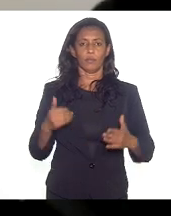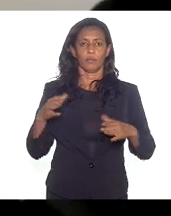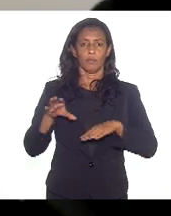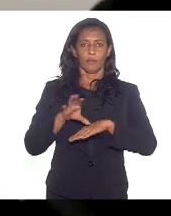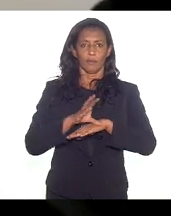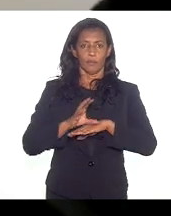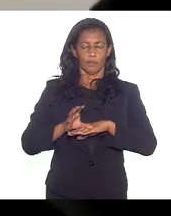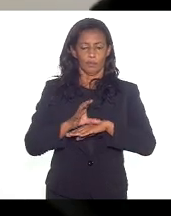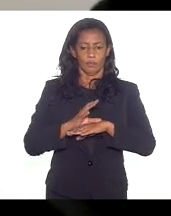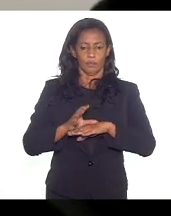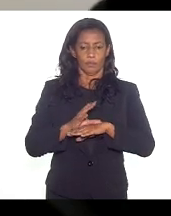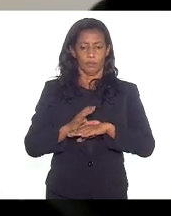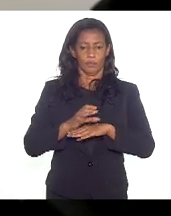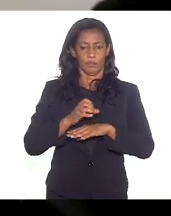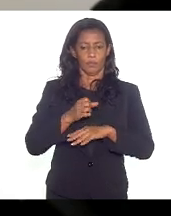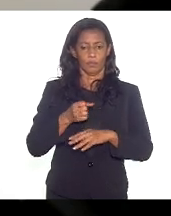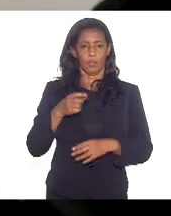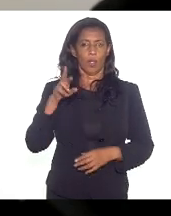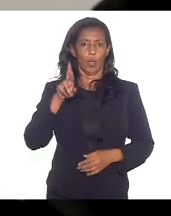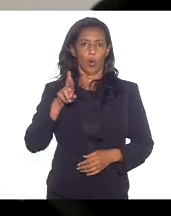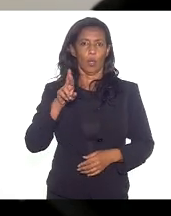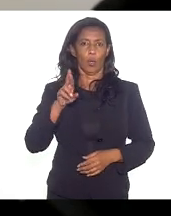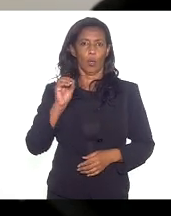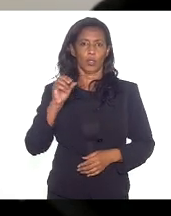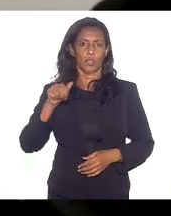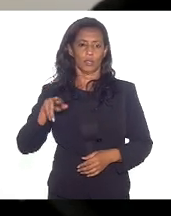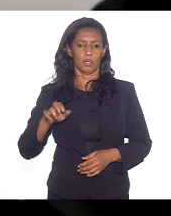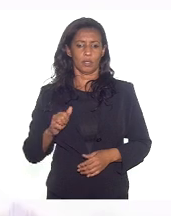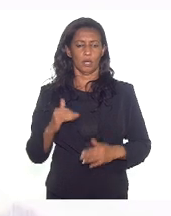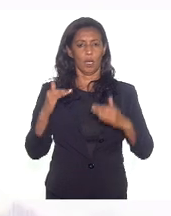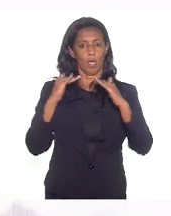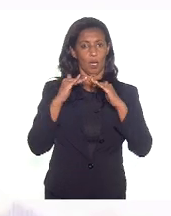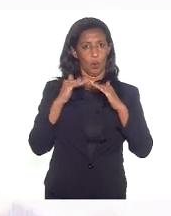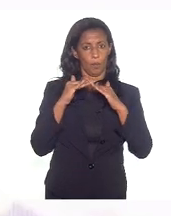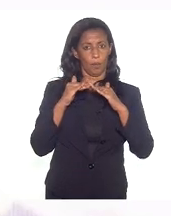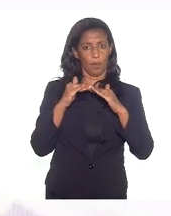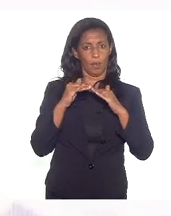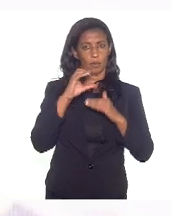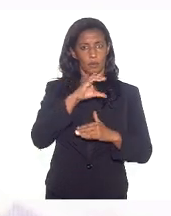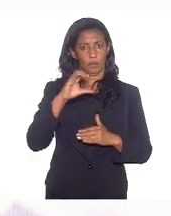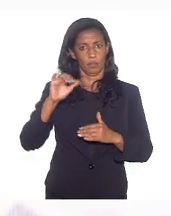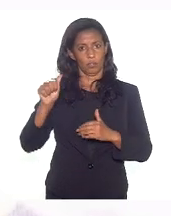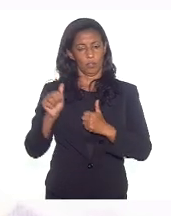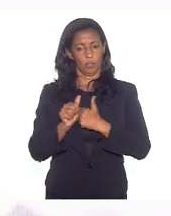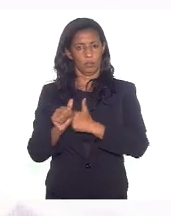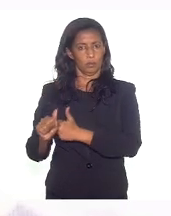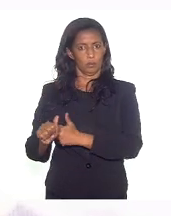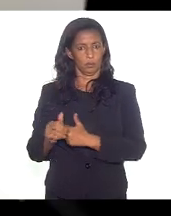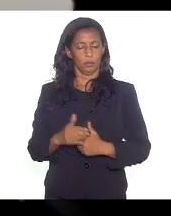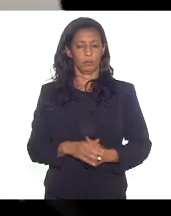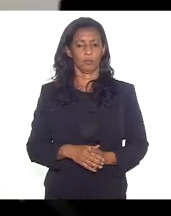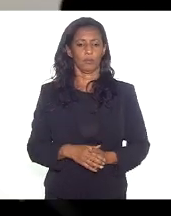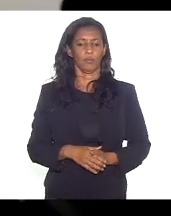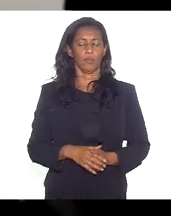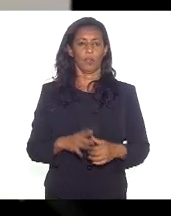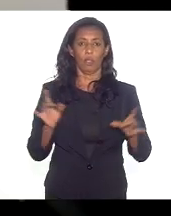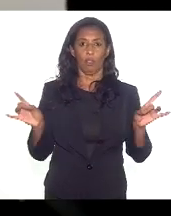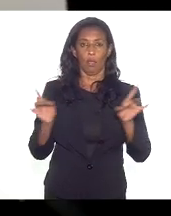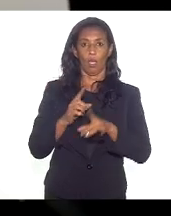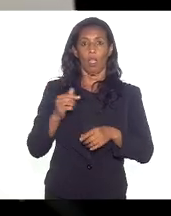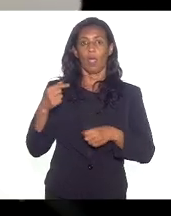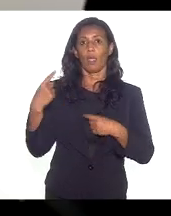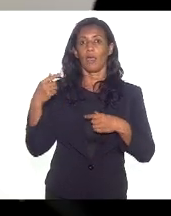de Assunto da Criança e do Adolescente e do Idoso, deputada Rosane Félix. Acompanho o parecer da CCJ, senhor presidente. Os pareceres emitidos